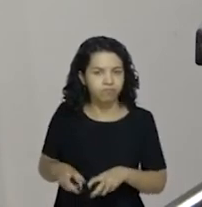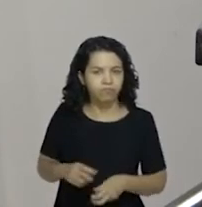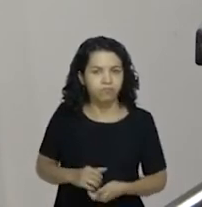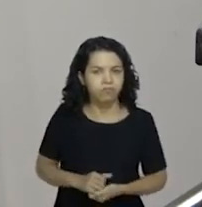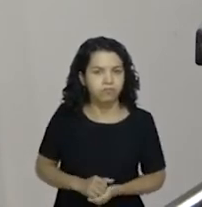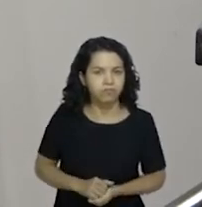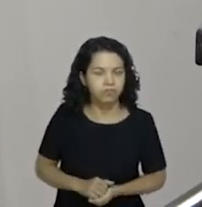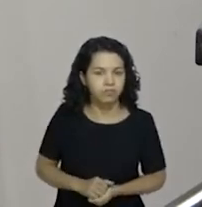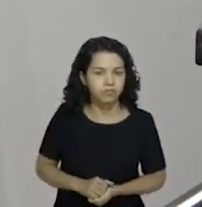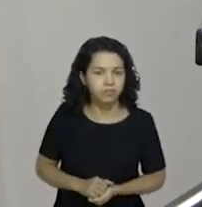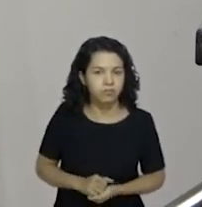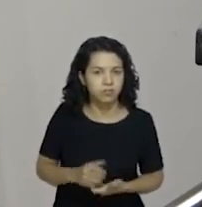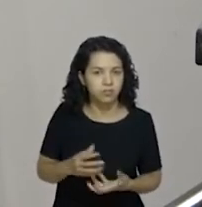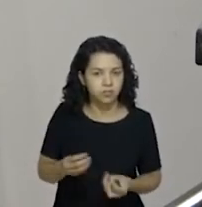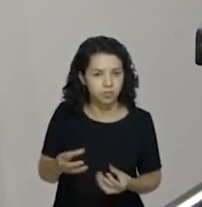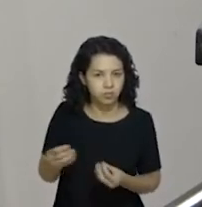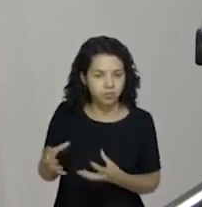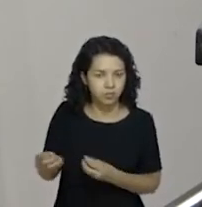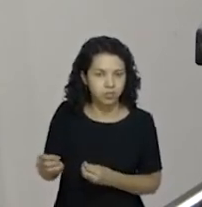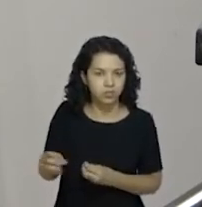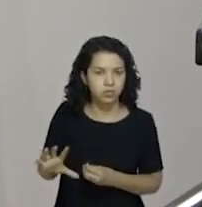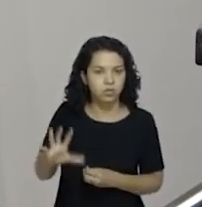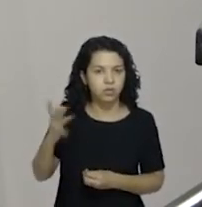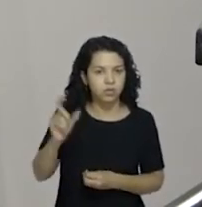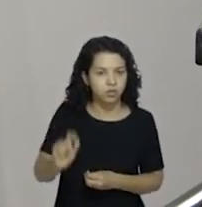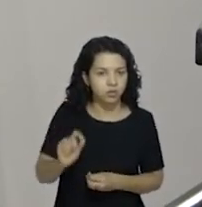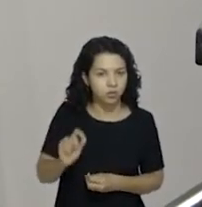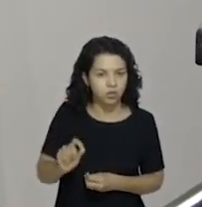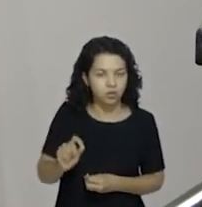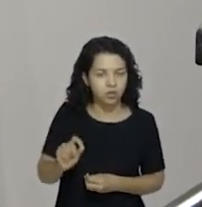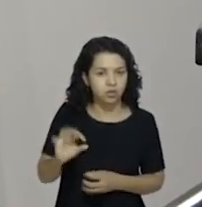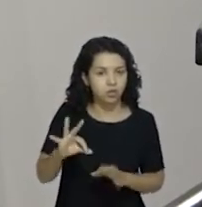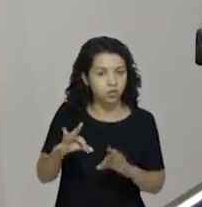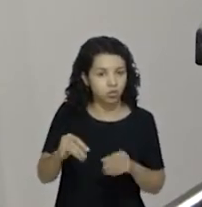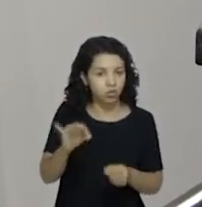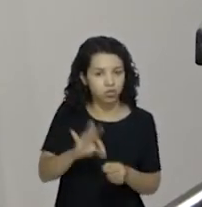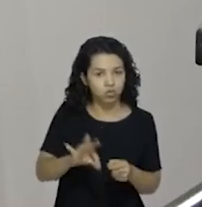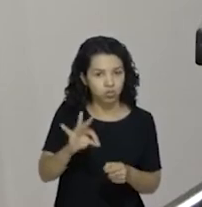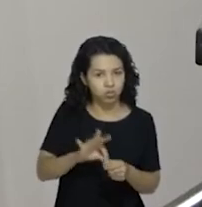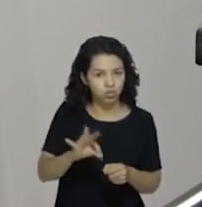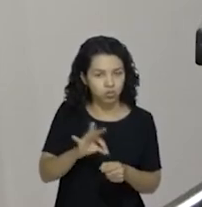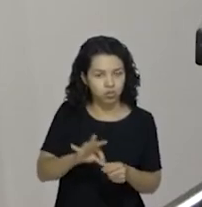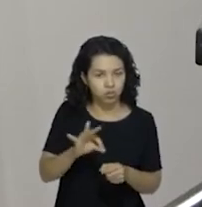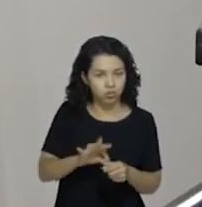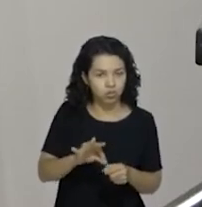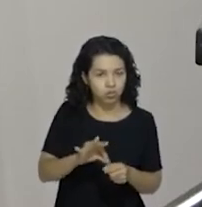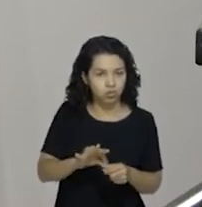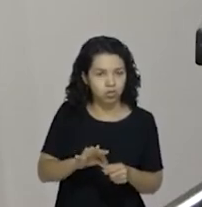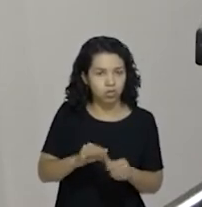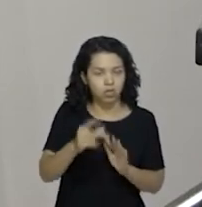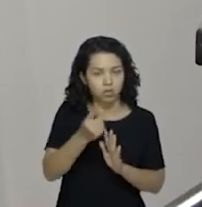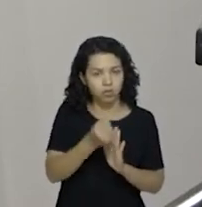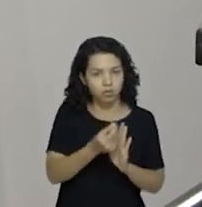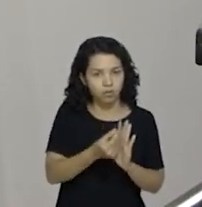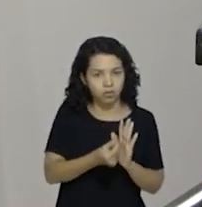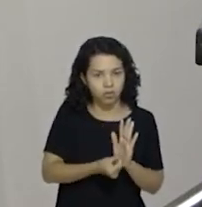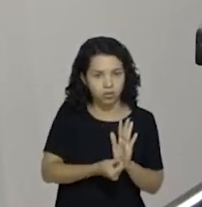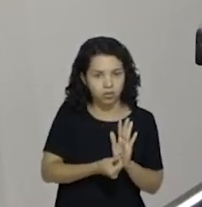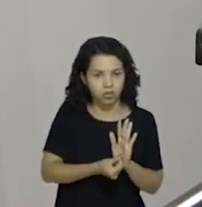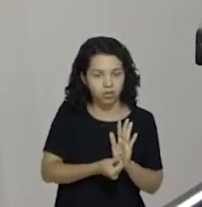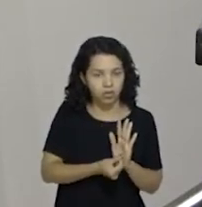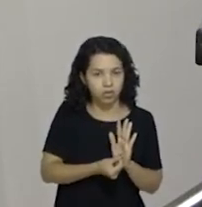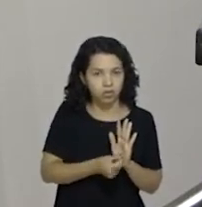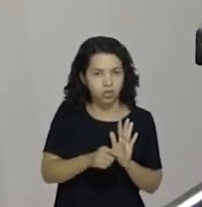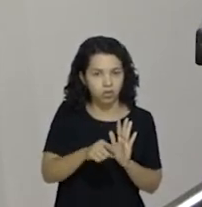que muitas vezes vão até a instituição financeira e não encontro o